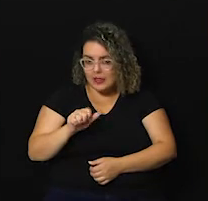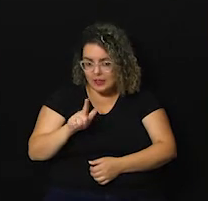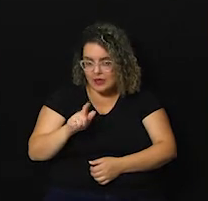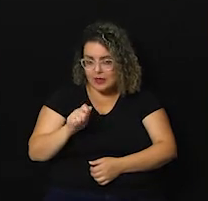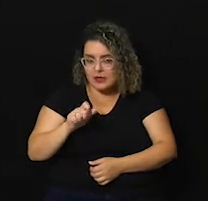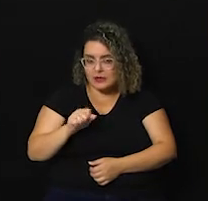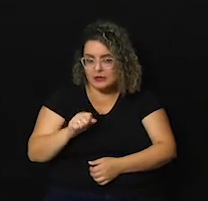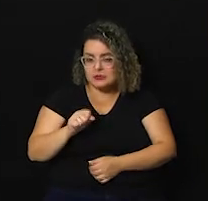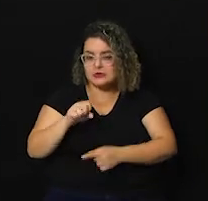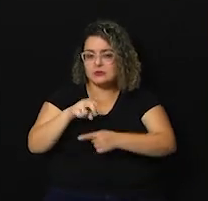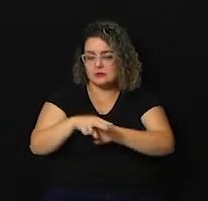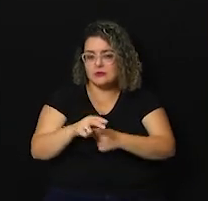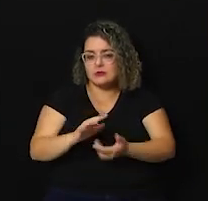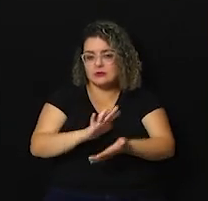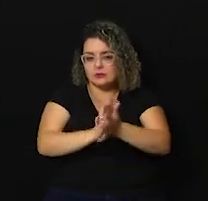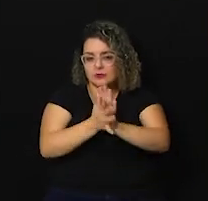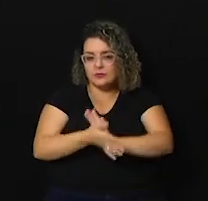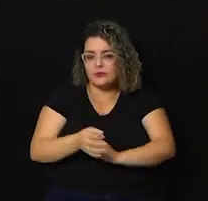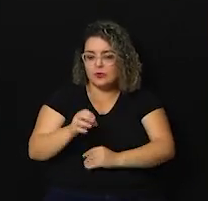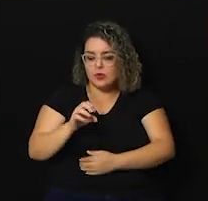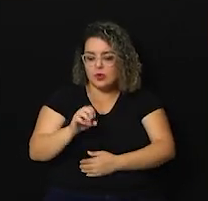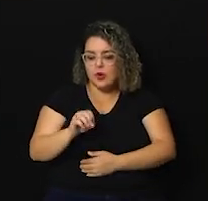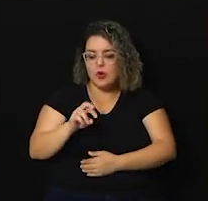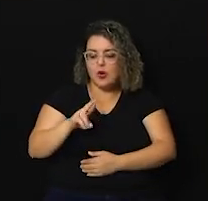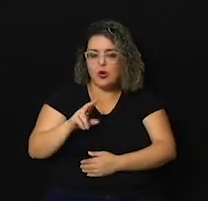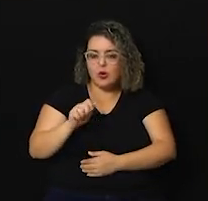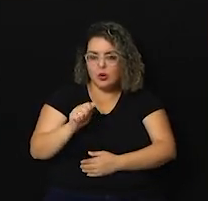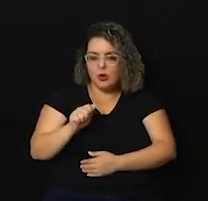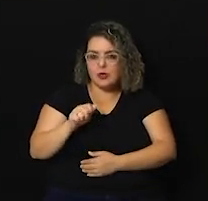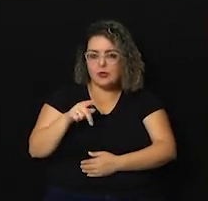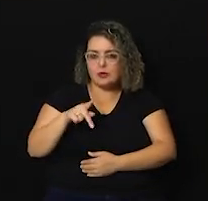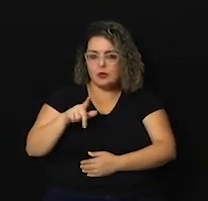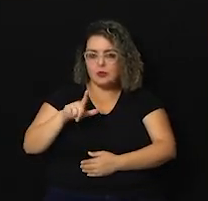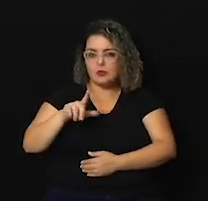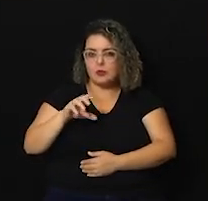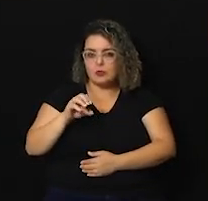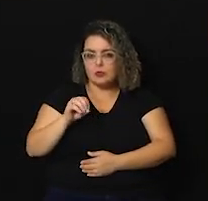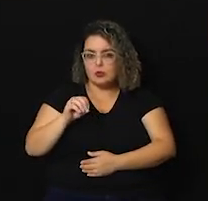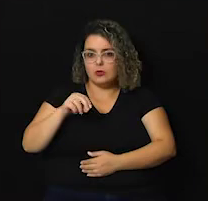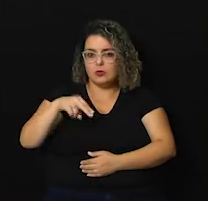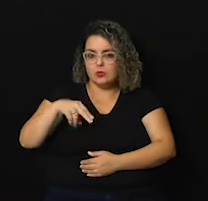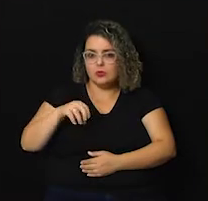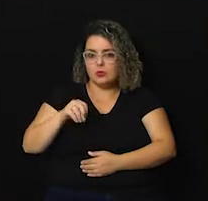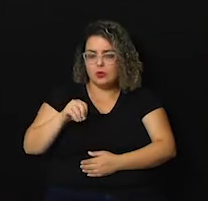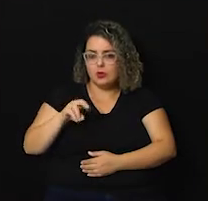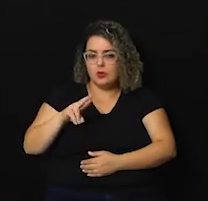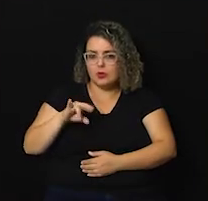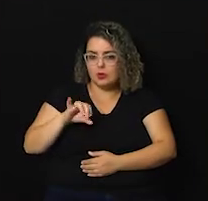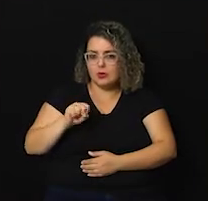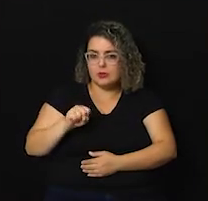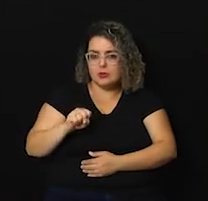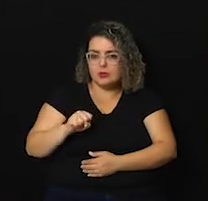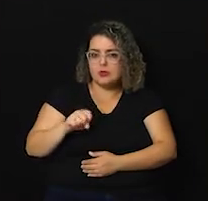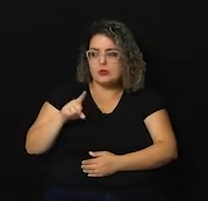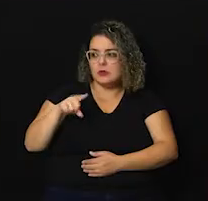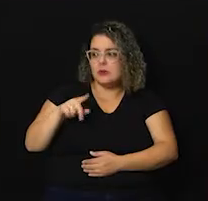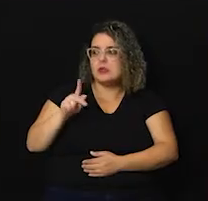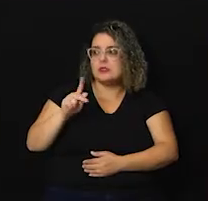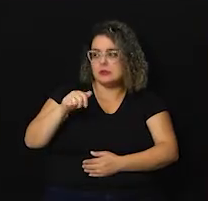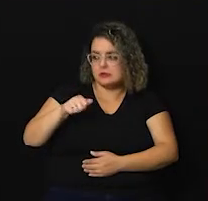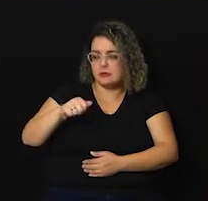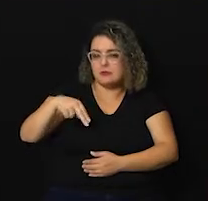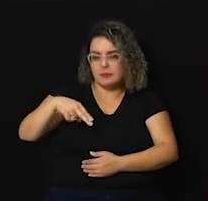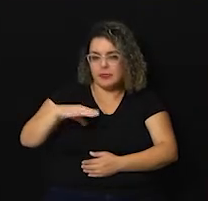pelos agrotóxicos, como horas pronoves, araruta, são as punks, língua de vaca, coisas que são as punks, exatamente,